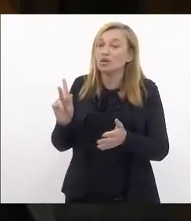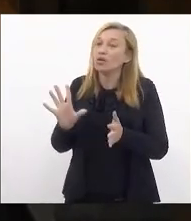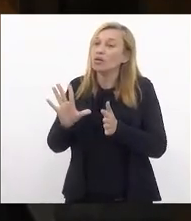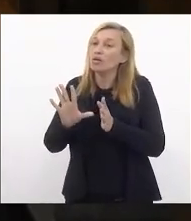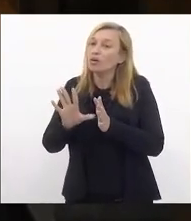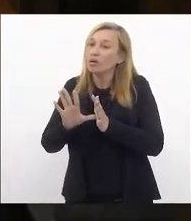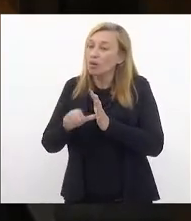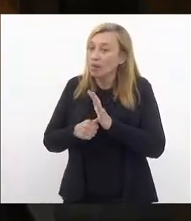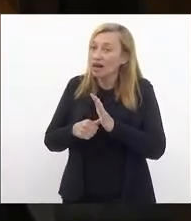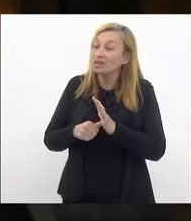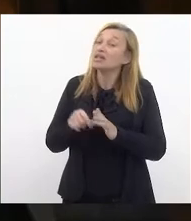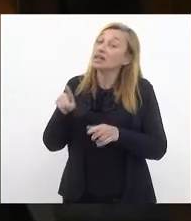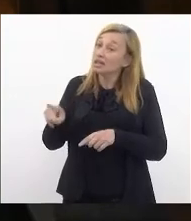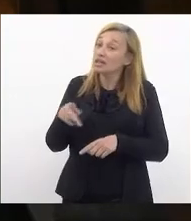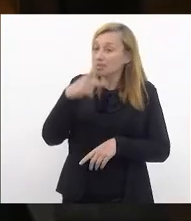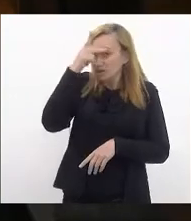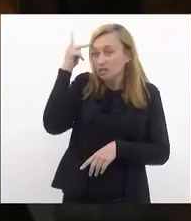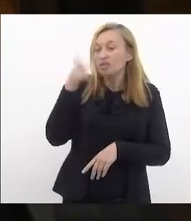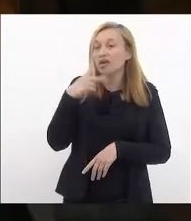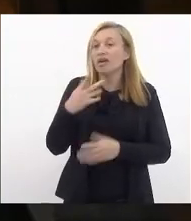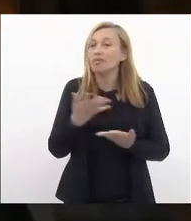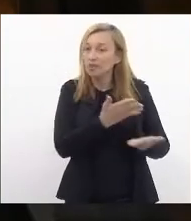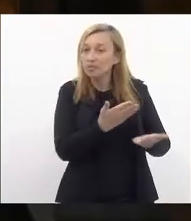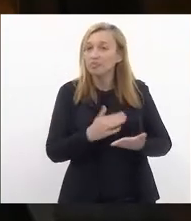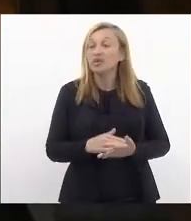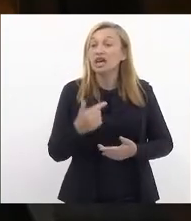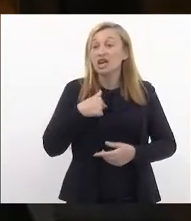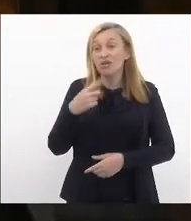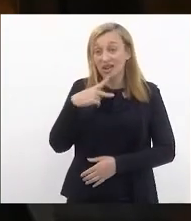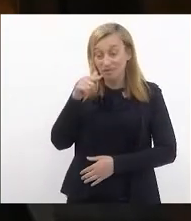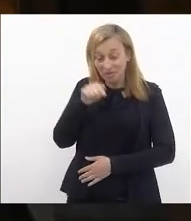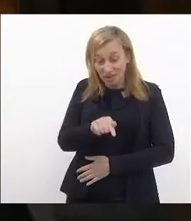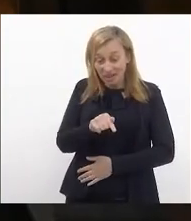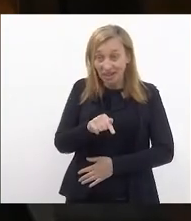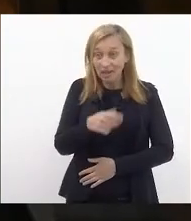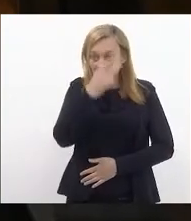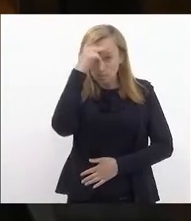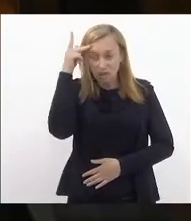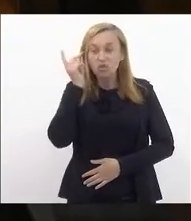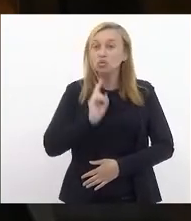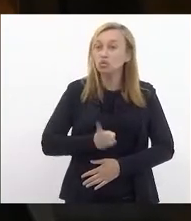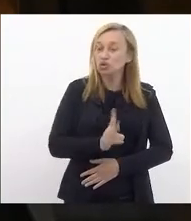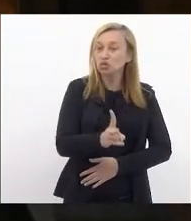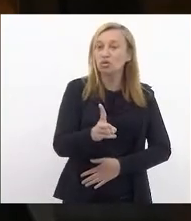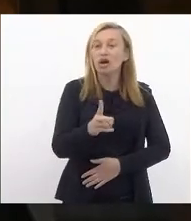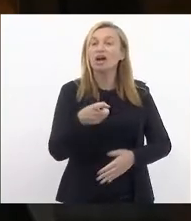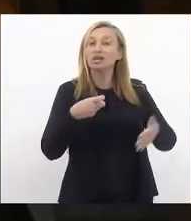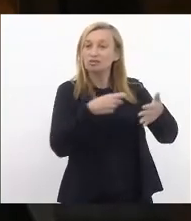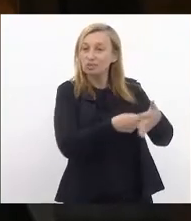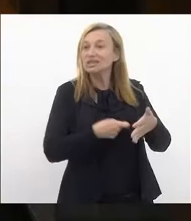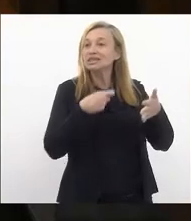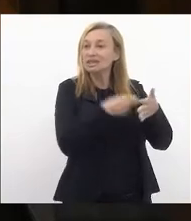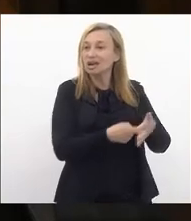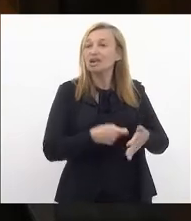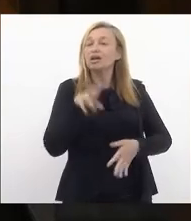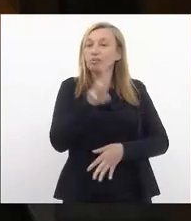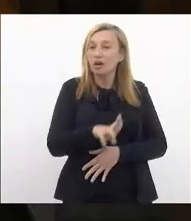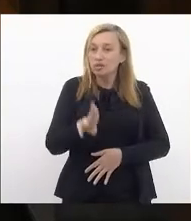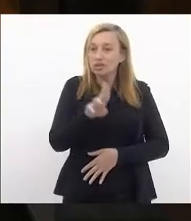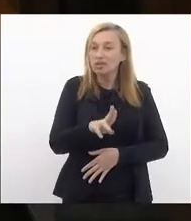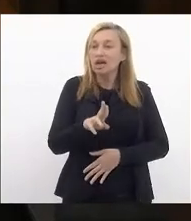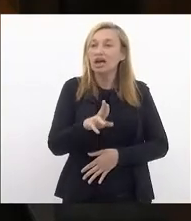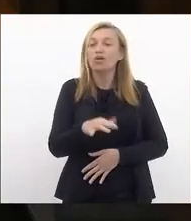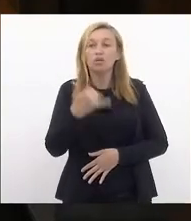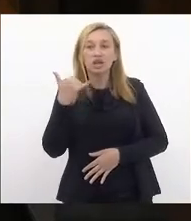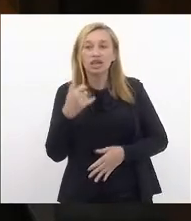pessoas foram prestar depoimento e eu estou aqui para dizer para as pessoas continuarem denunciando para usar o disco